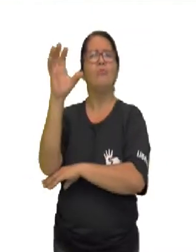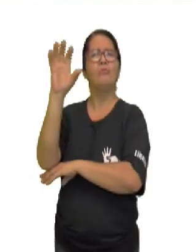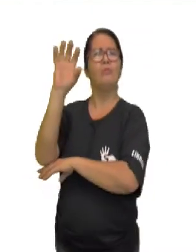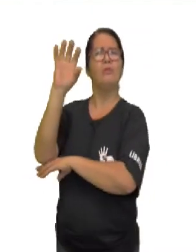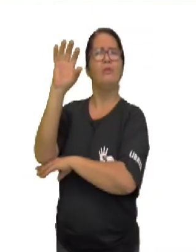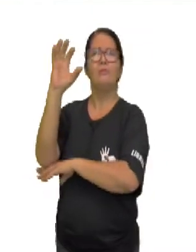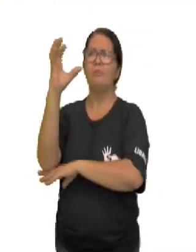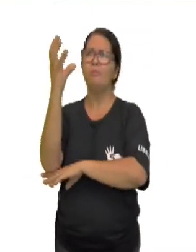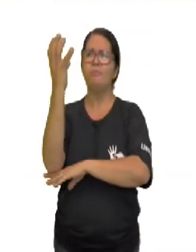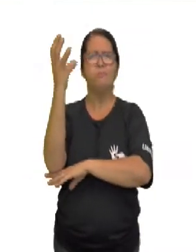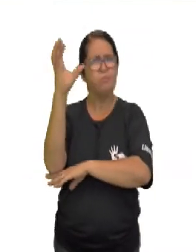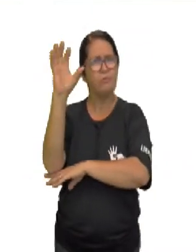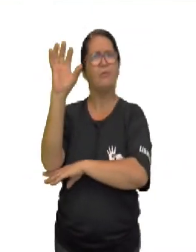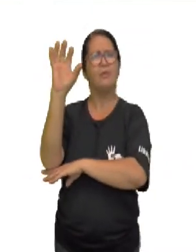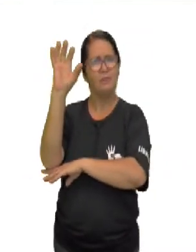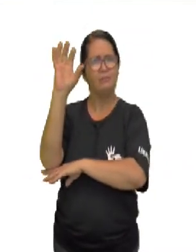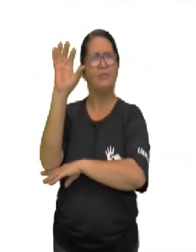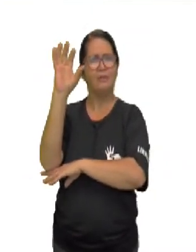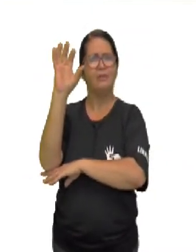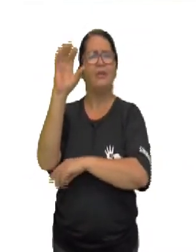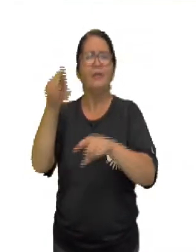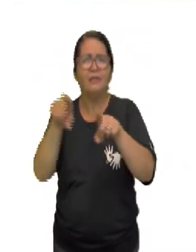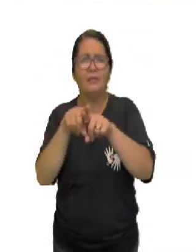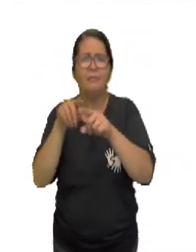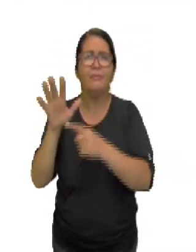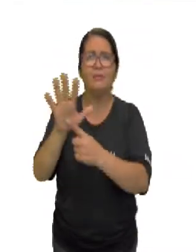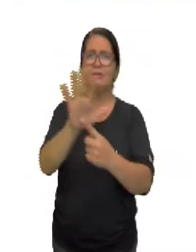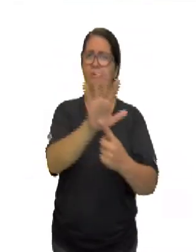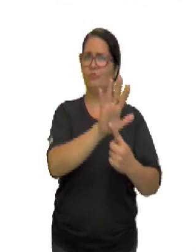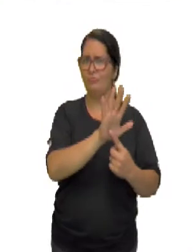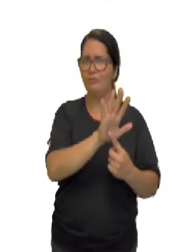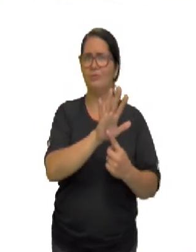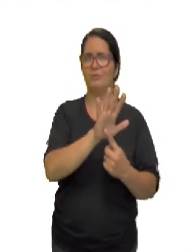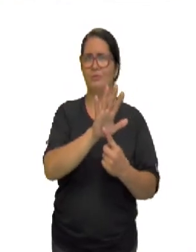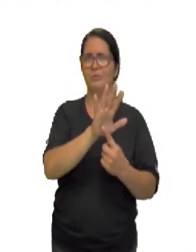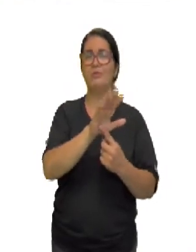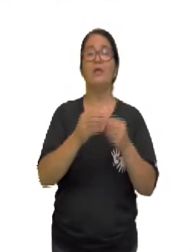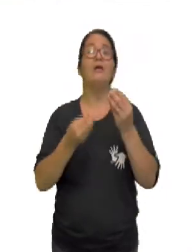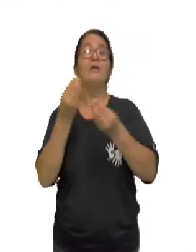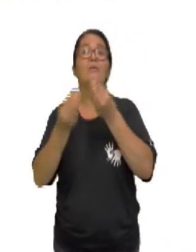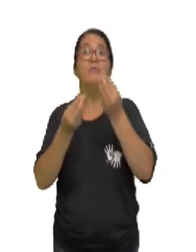população está envelhecendo e